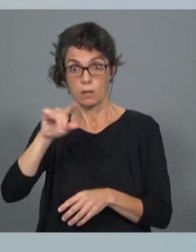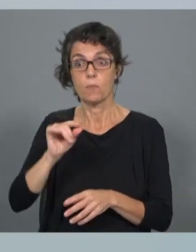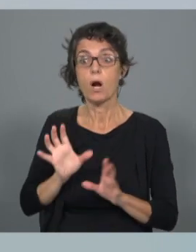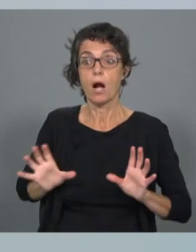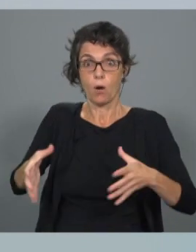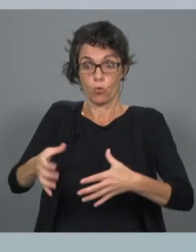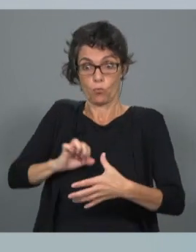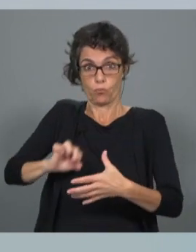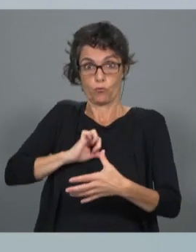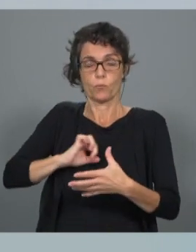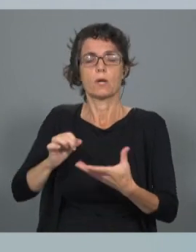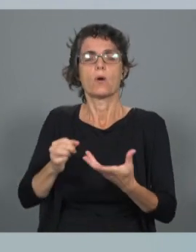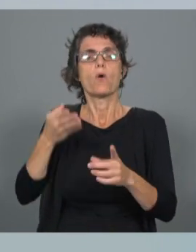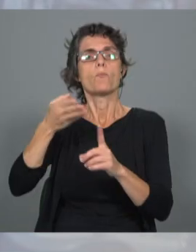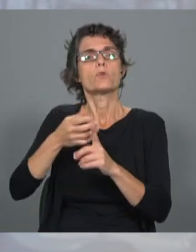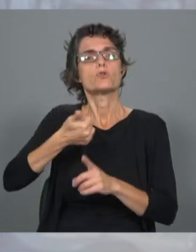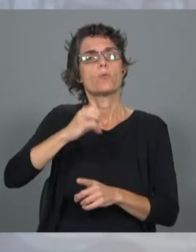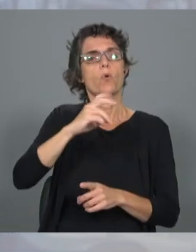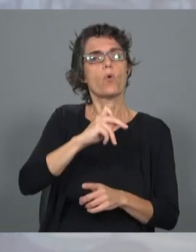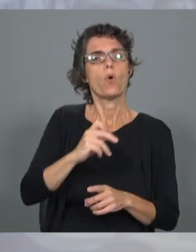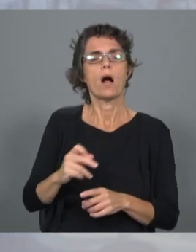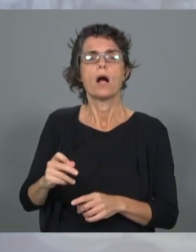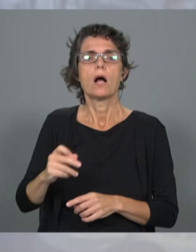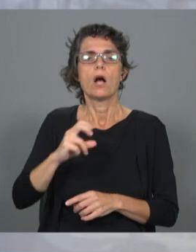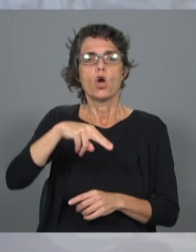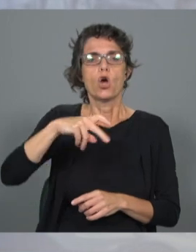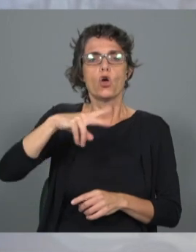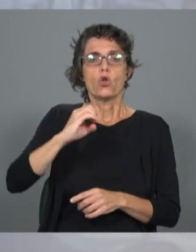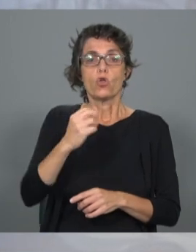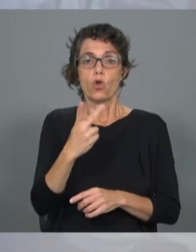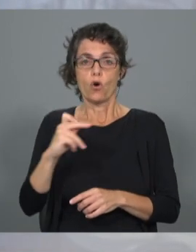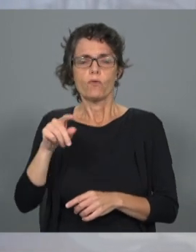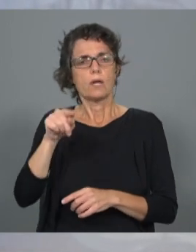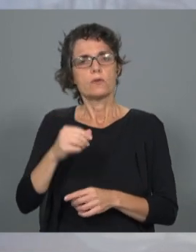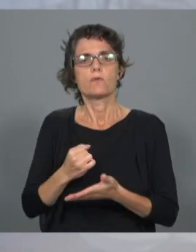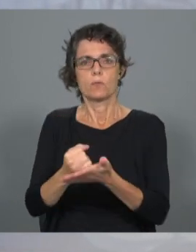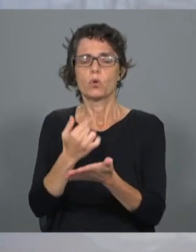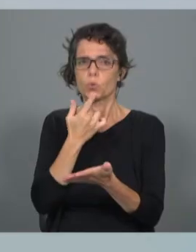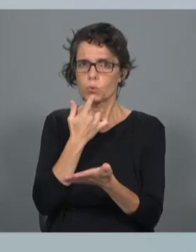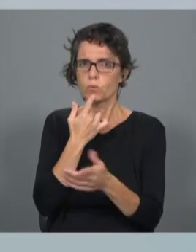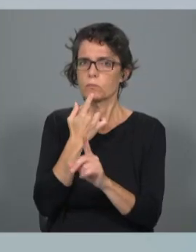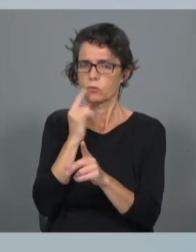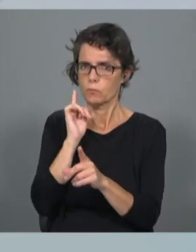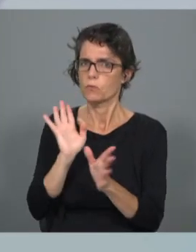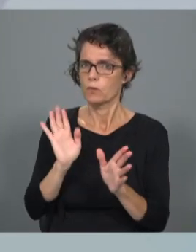que pertence, Missões da Boa Nova, tem sido um apoio fundamental. Como é que